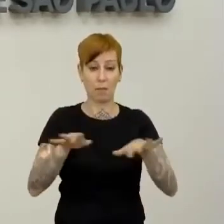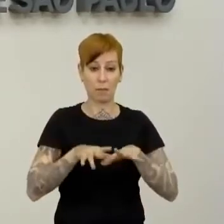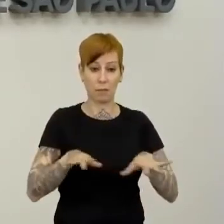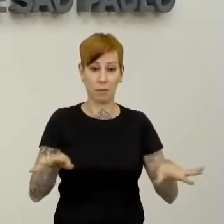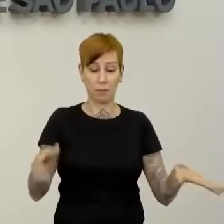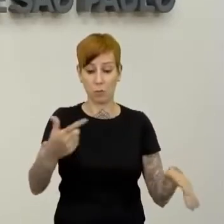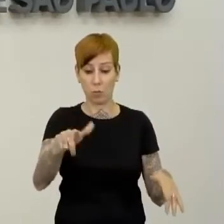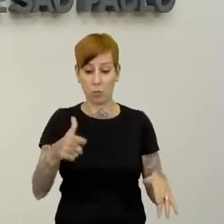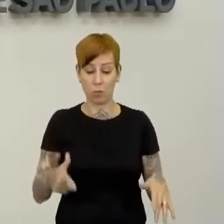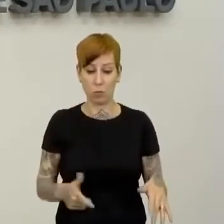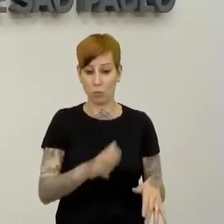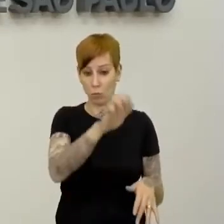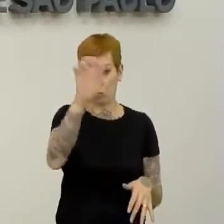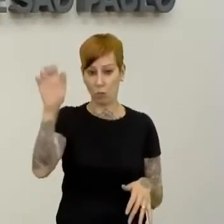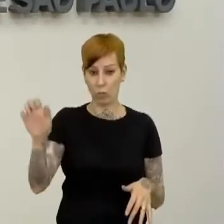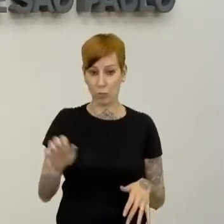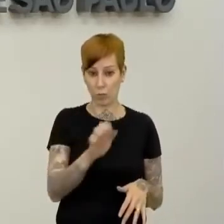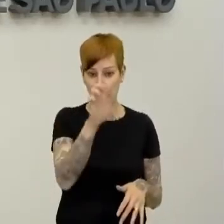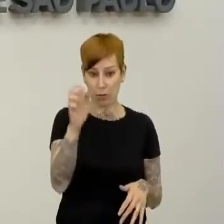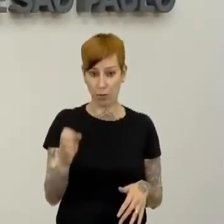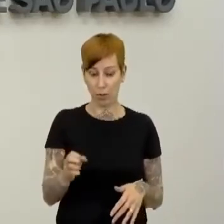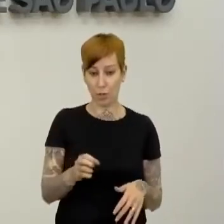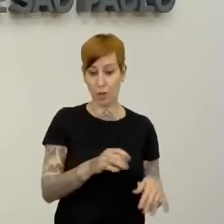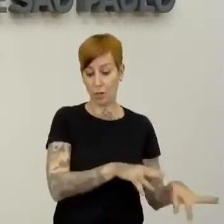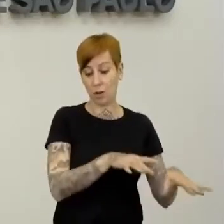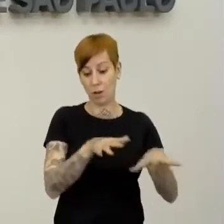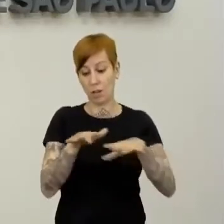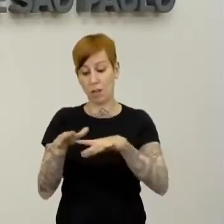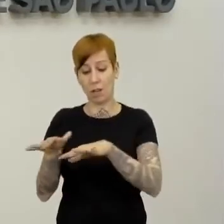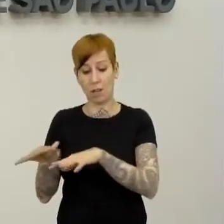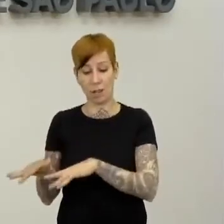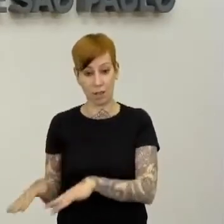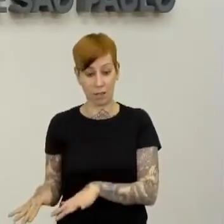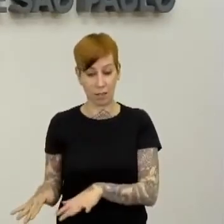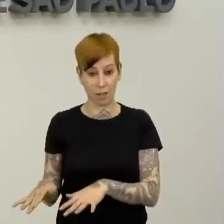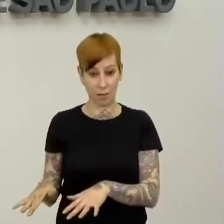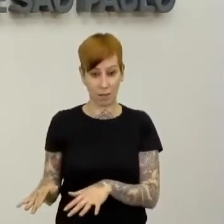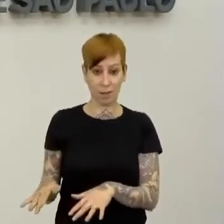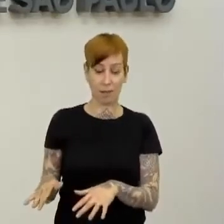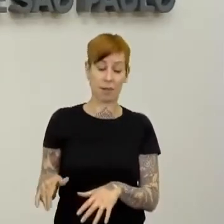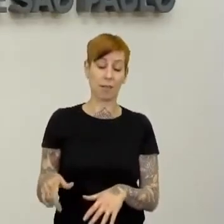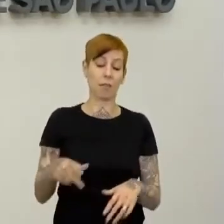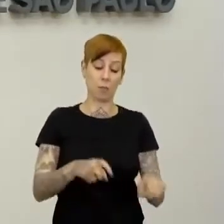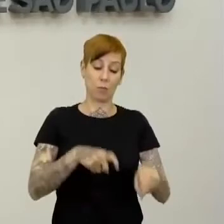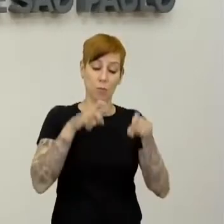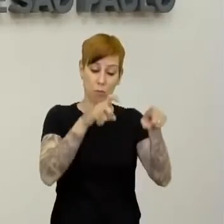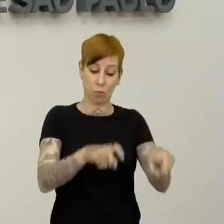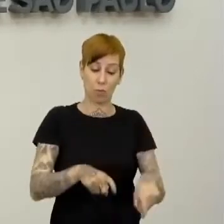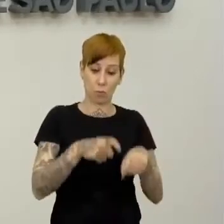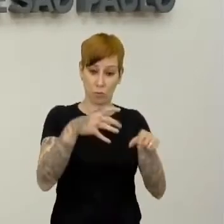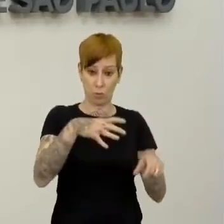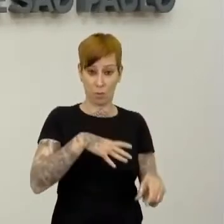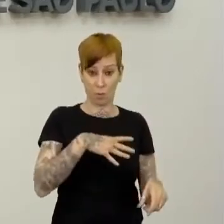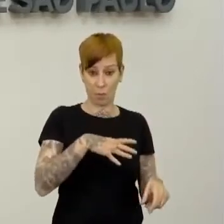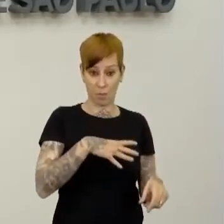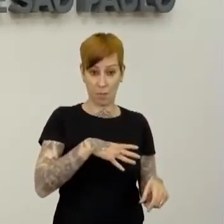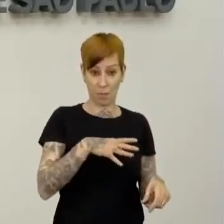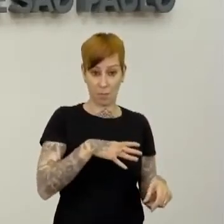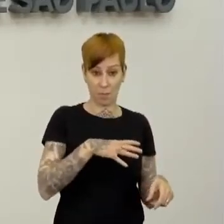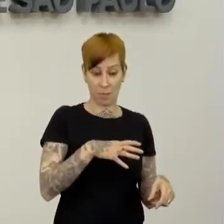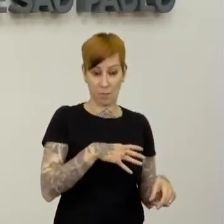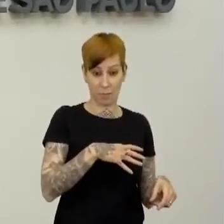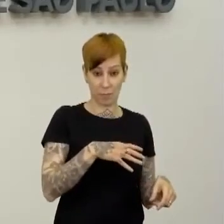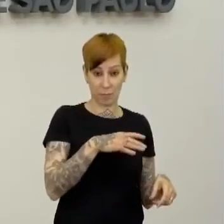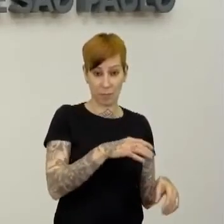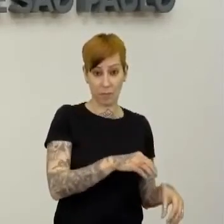crítica a isso. O êxodo rural, no ano, é quando essas populações começam a se movimentar. Este é o êxodo, quando elas se